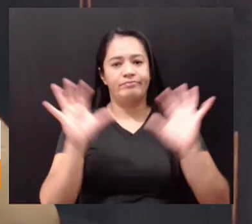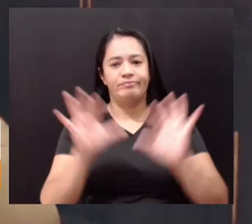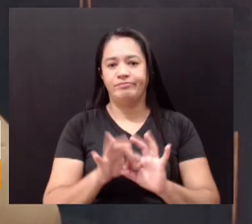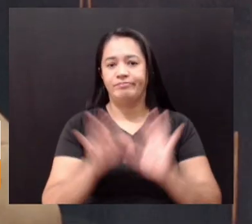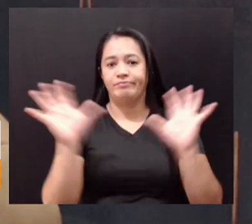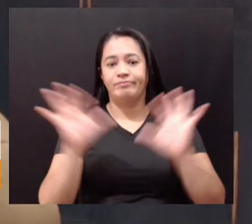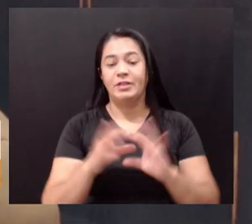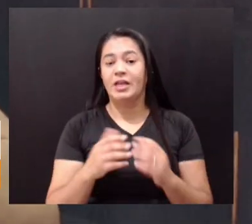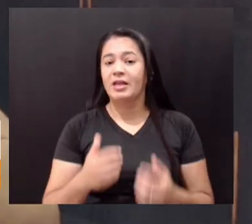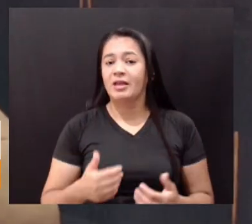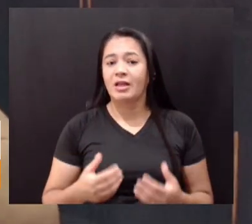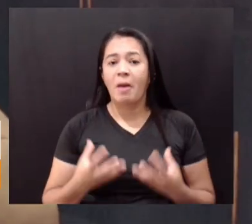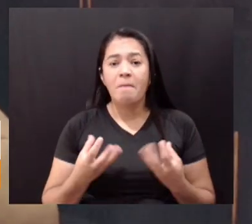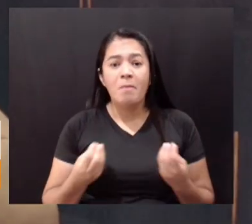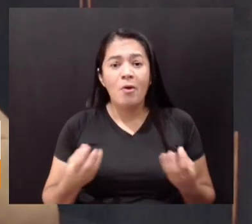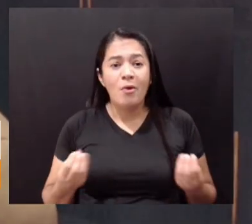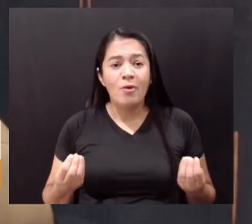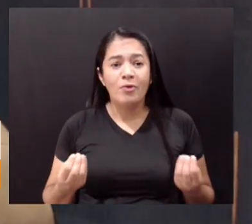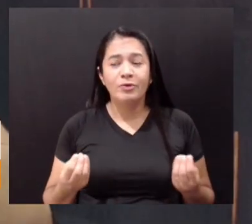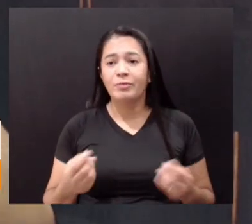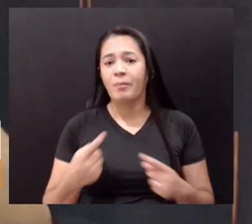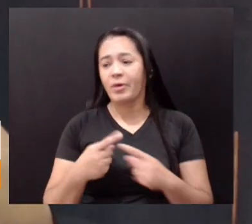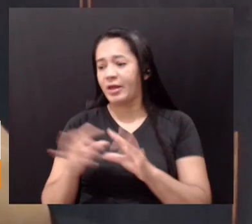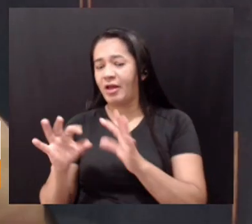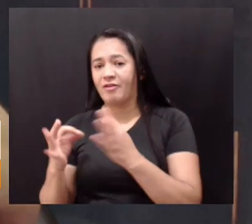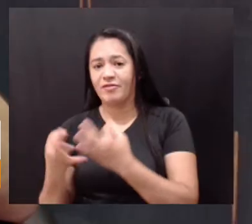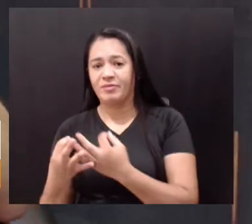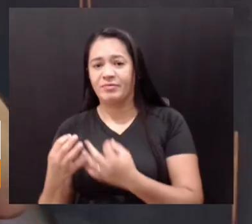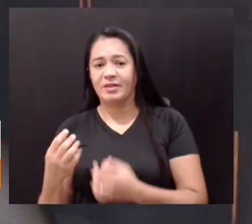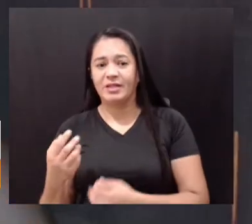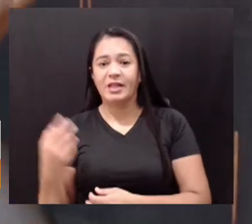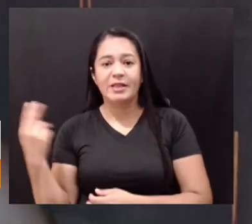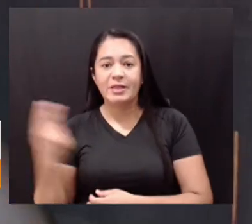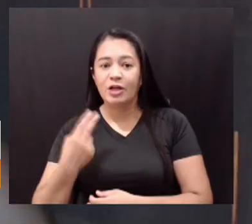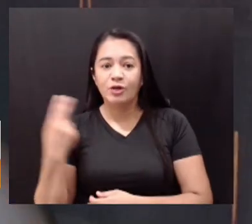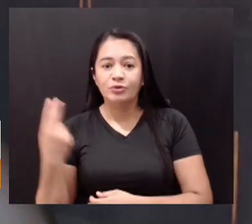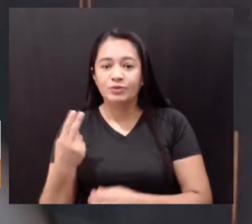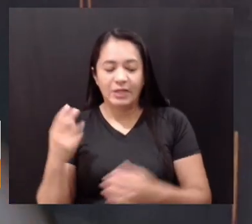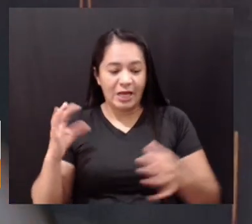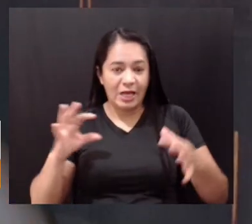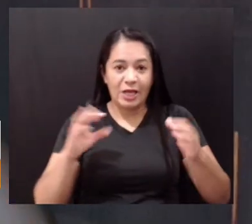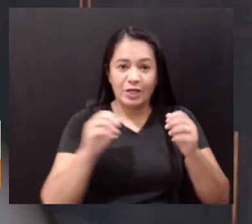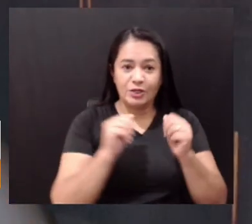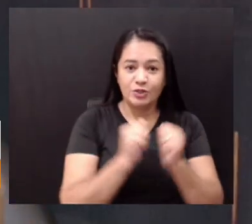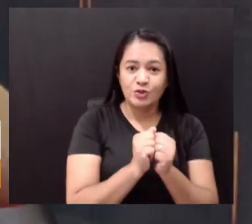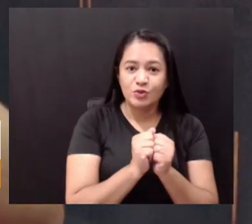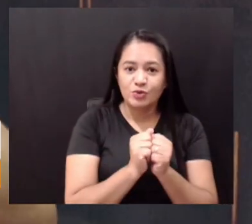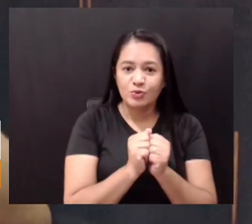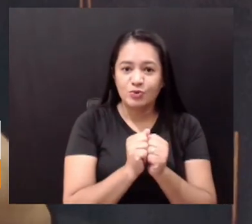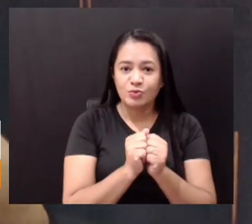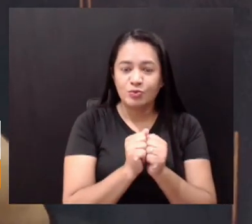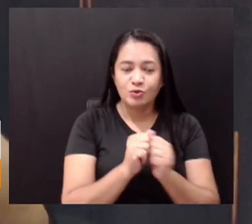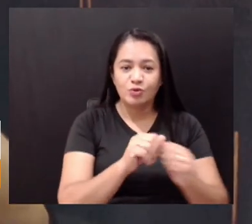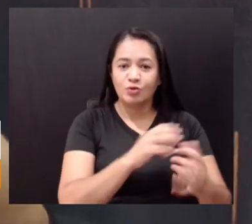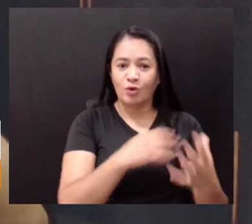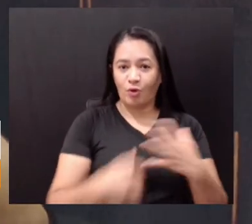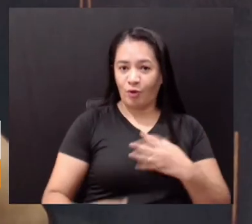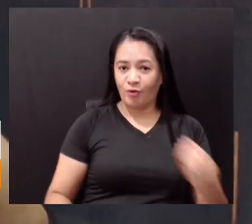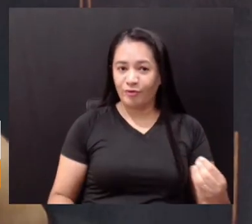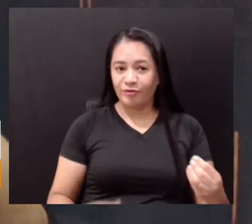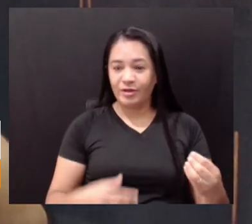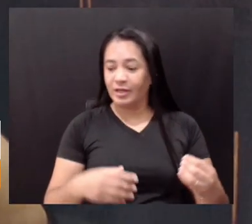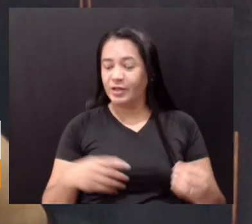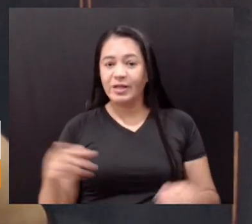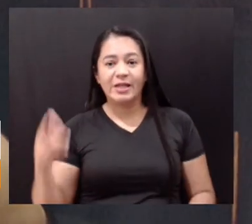aqueles pais que não conseguem fazer um contorno com esses filhos, de darem limites para esses